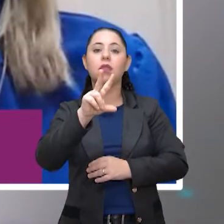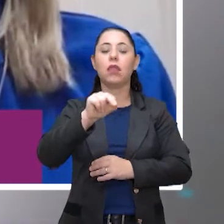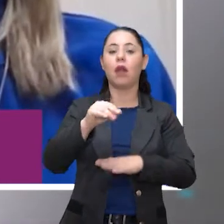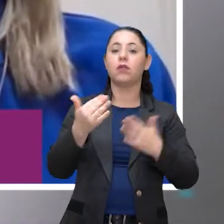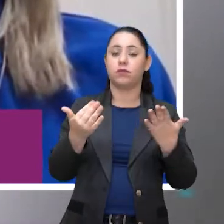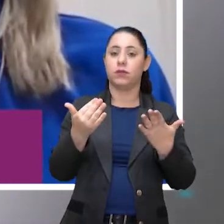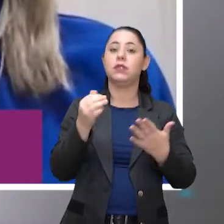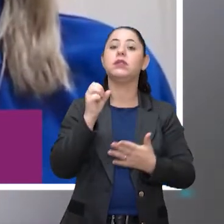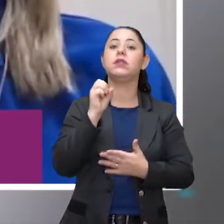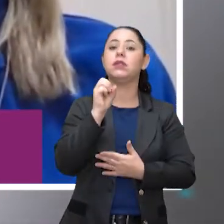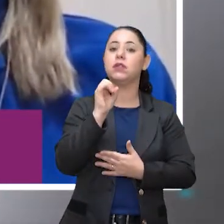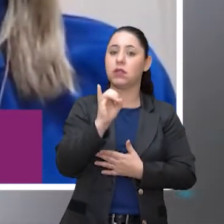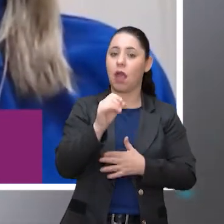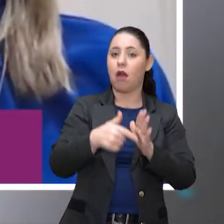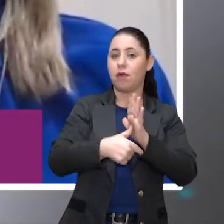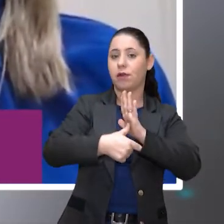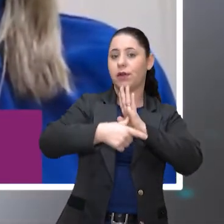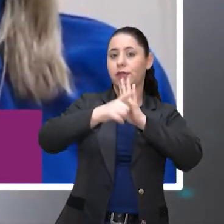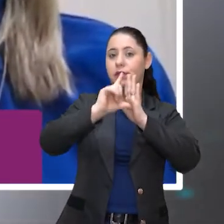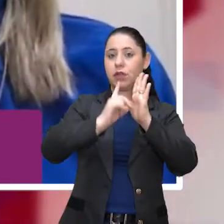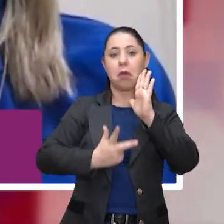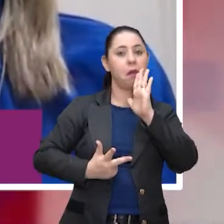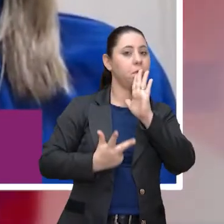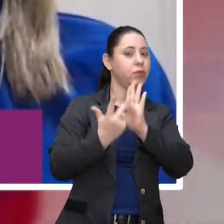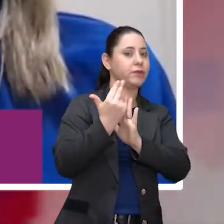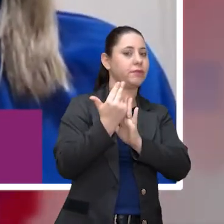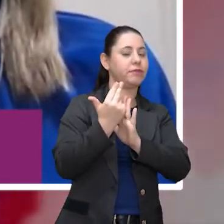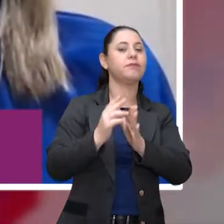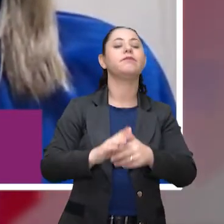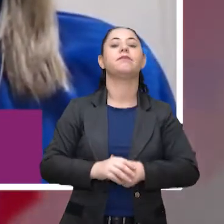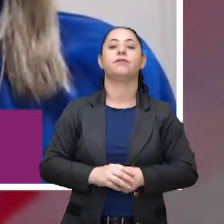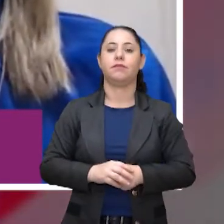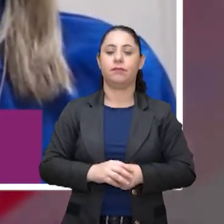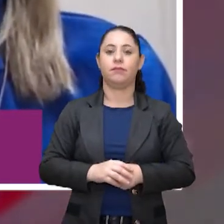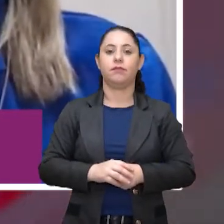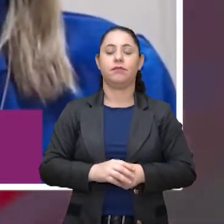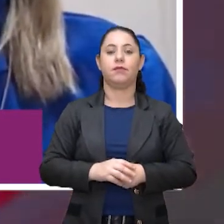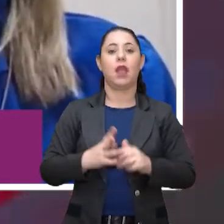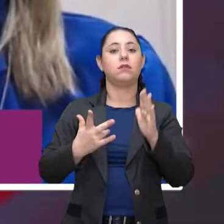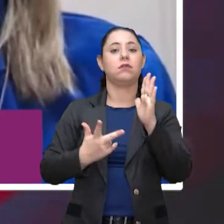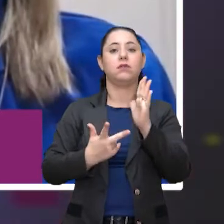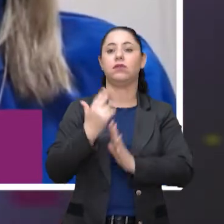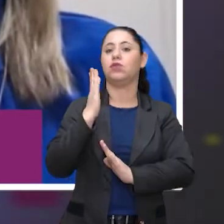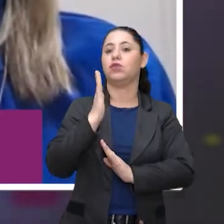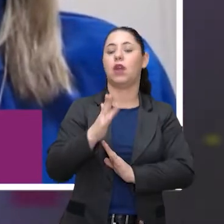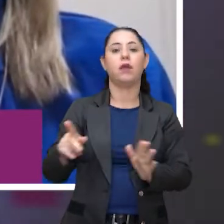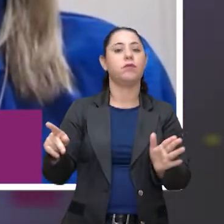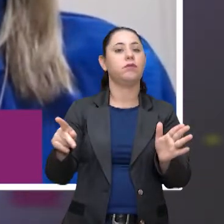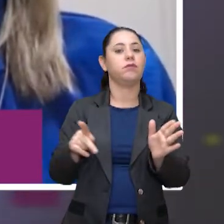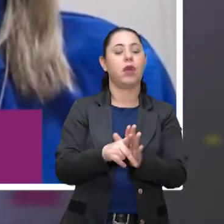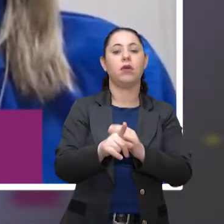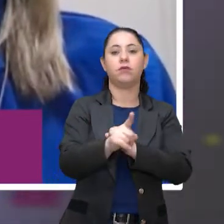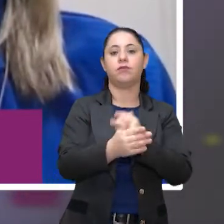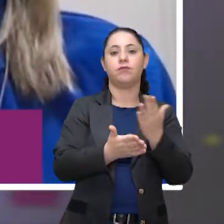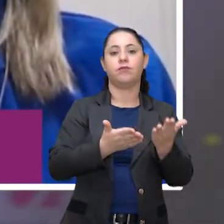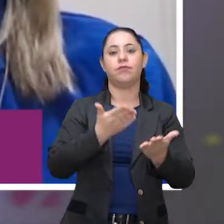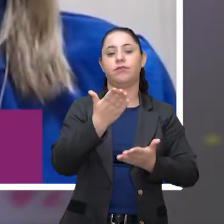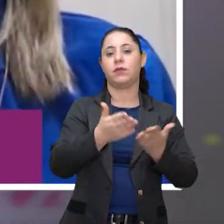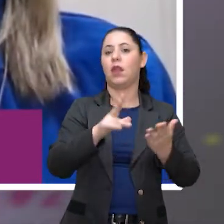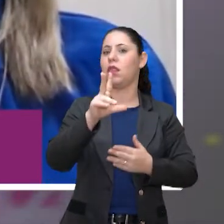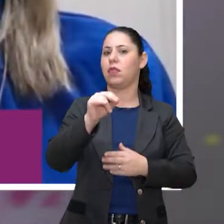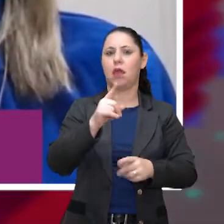do diagnóstico, se possível, antes da cirurgia. Que assim a cirurgia já é direcionada